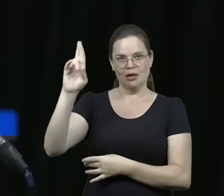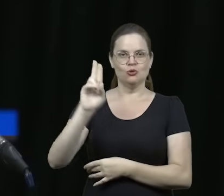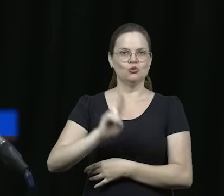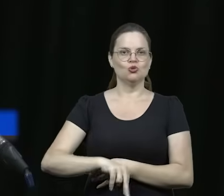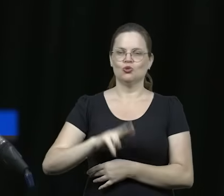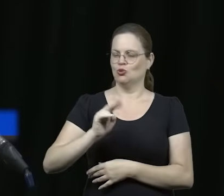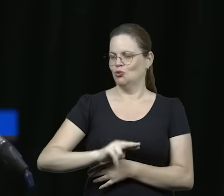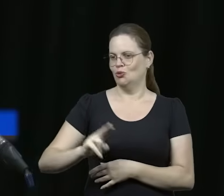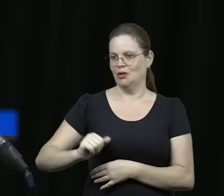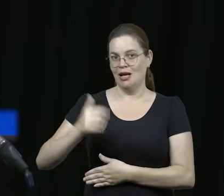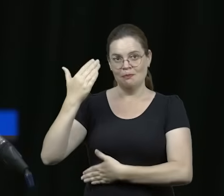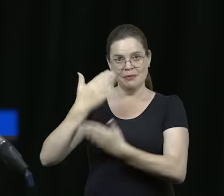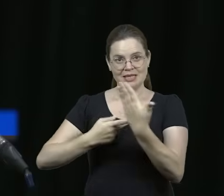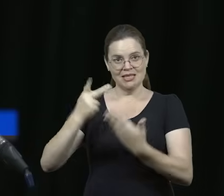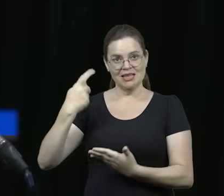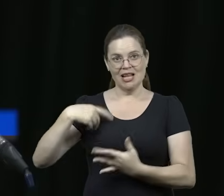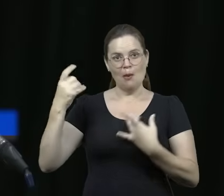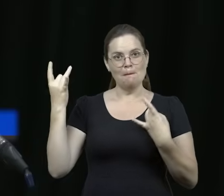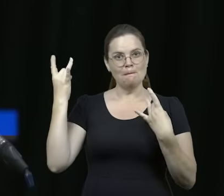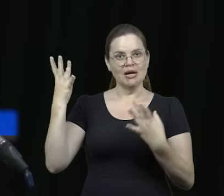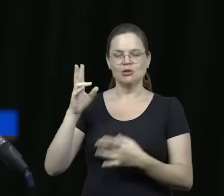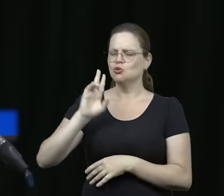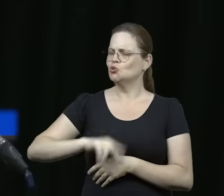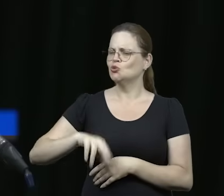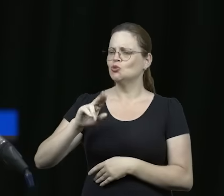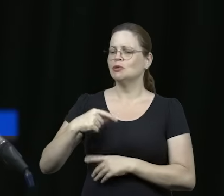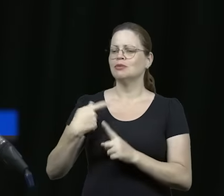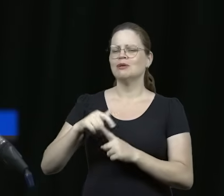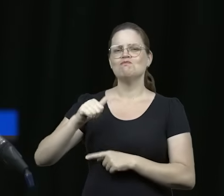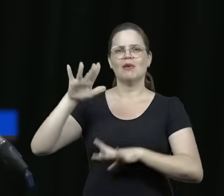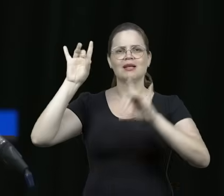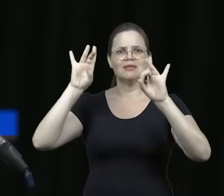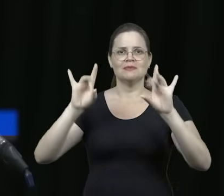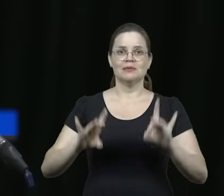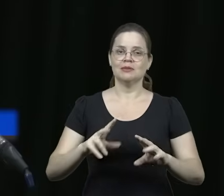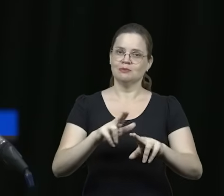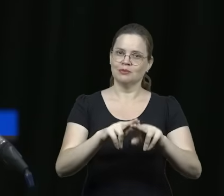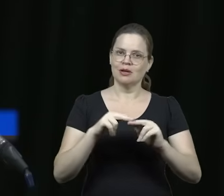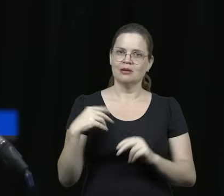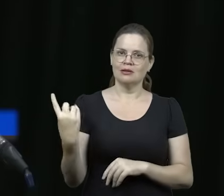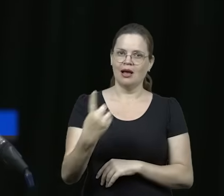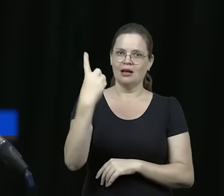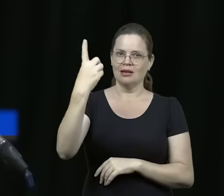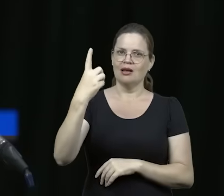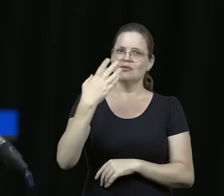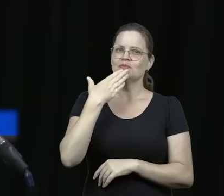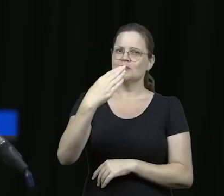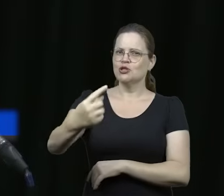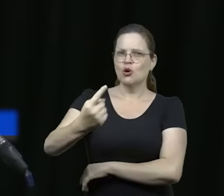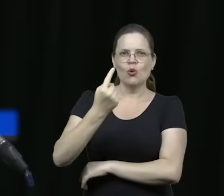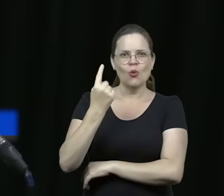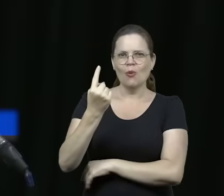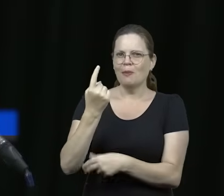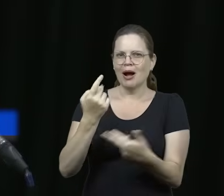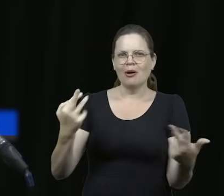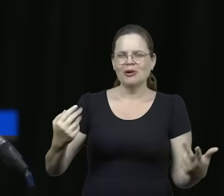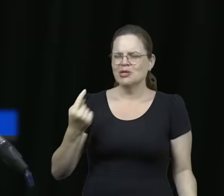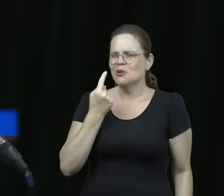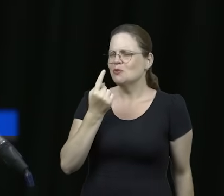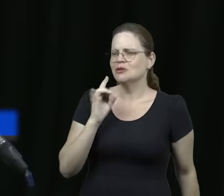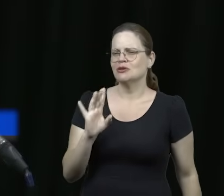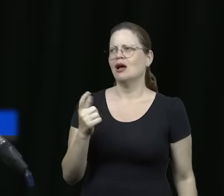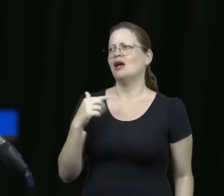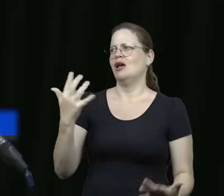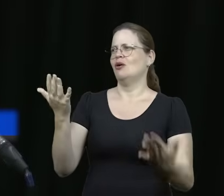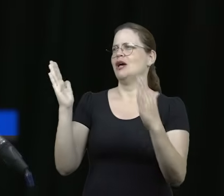mais precioso que nós temos. Por isso que Davi disse que eu possa morar. Uma coisa só que a gente precisa